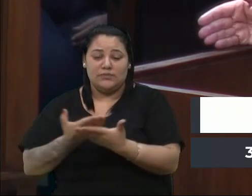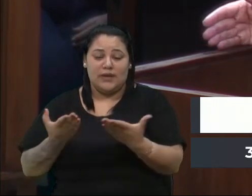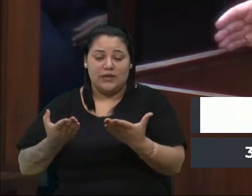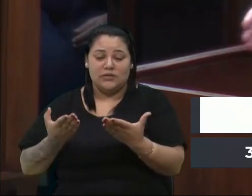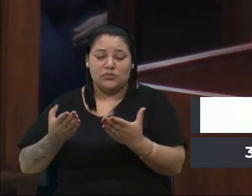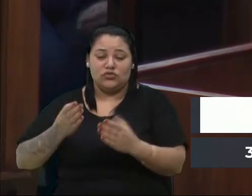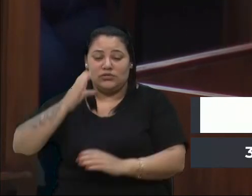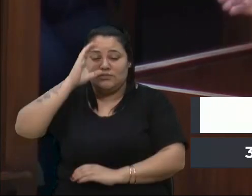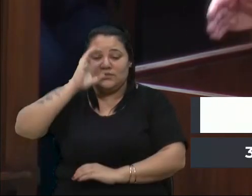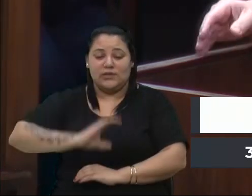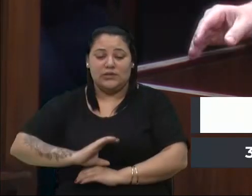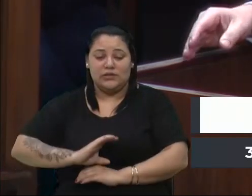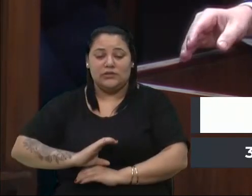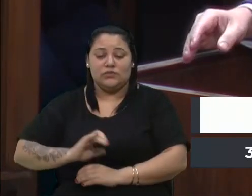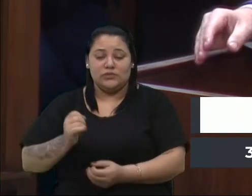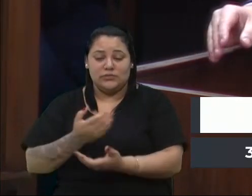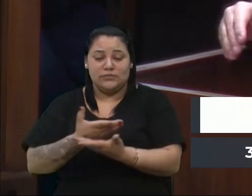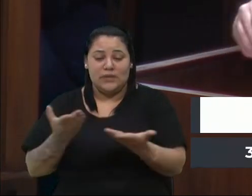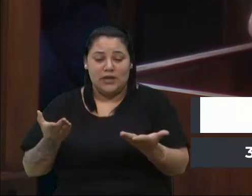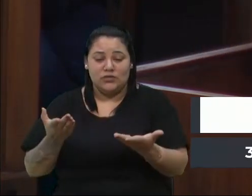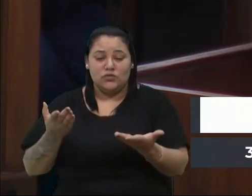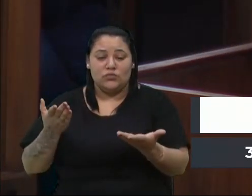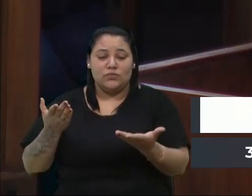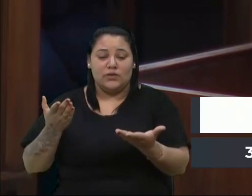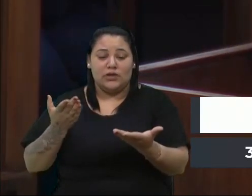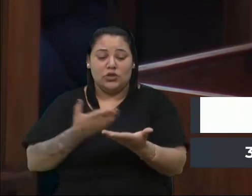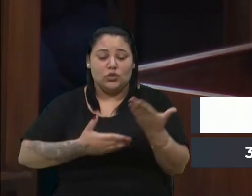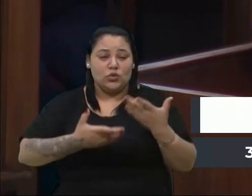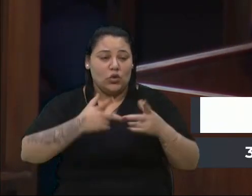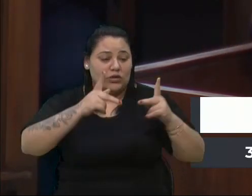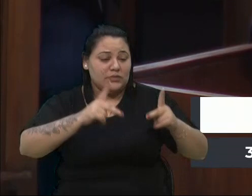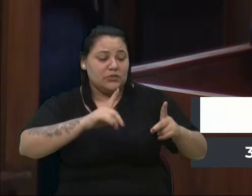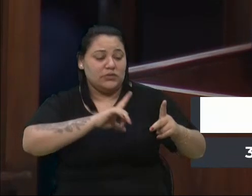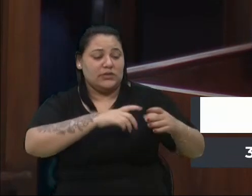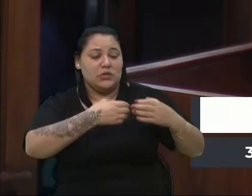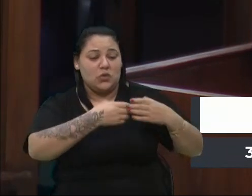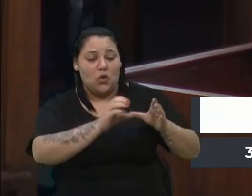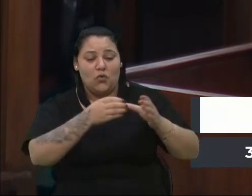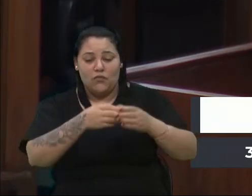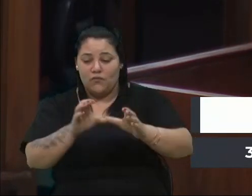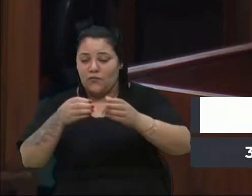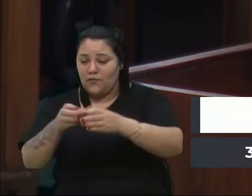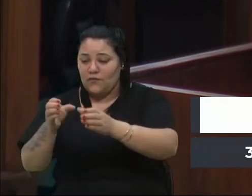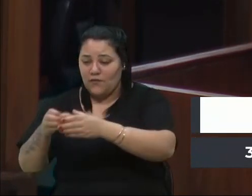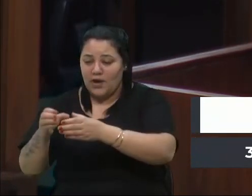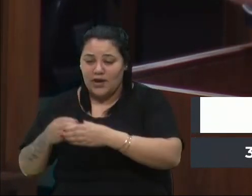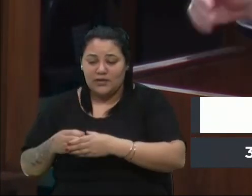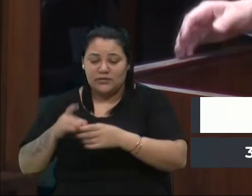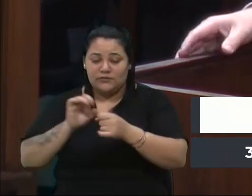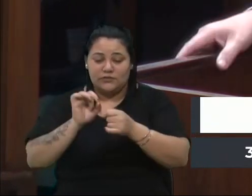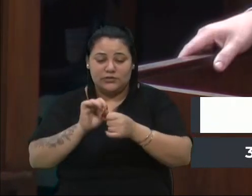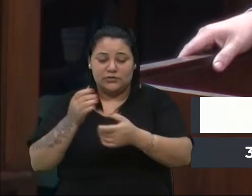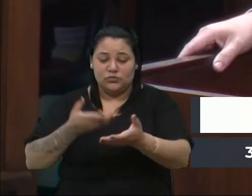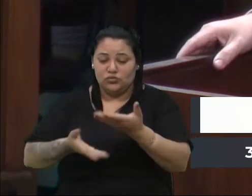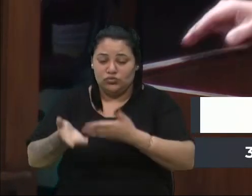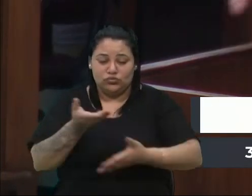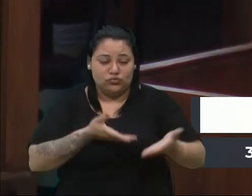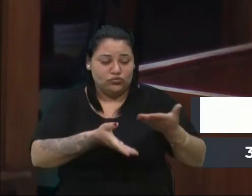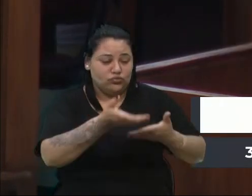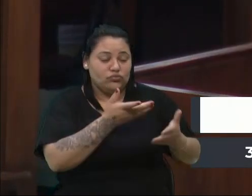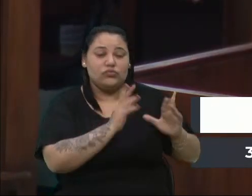um espaço plural, um espaço onde as comunidades podem ali fazer as suas